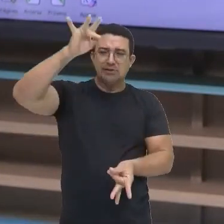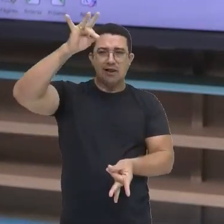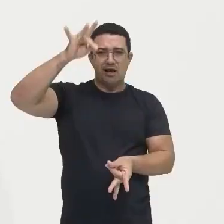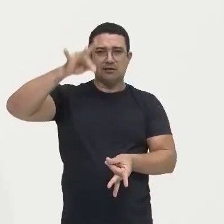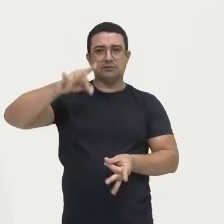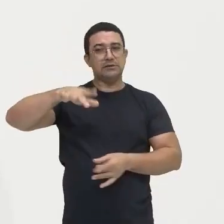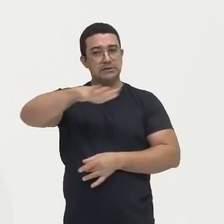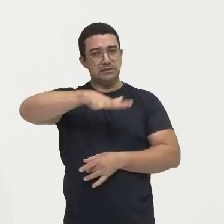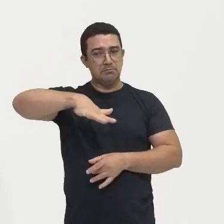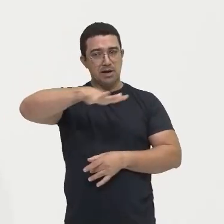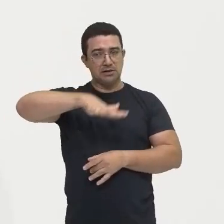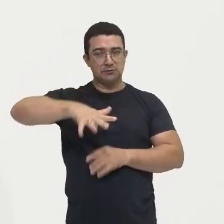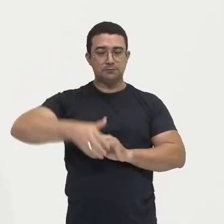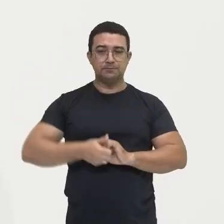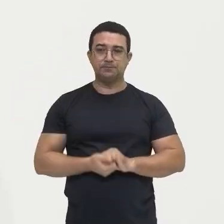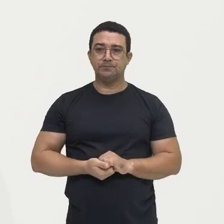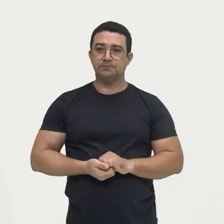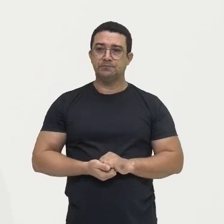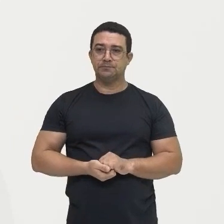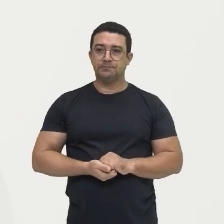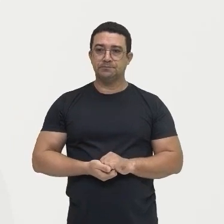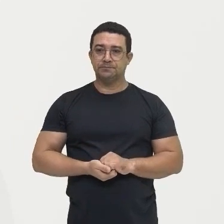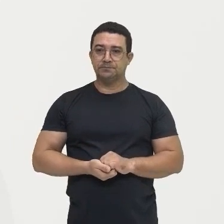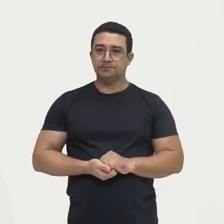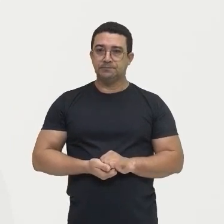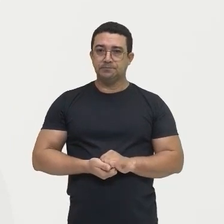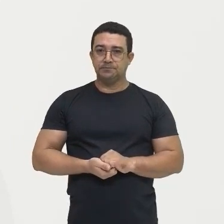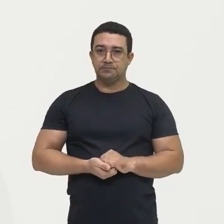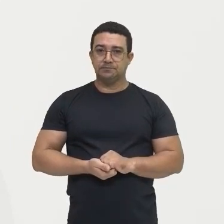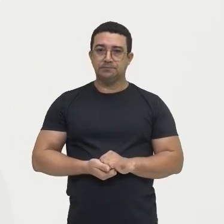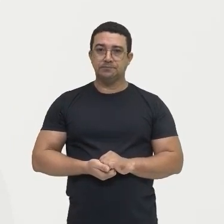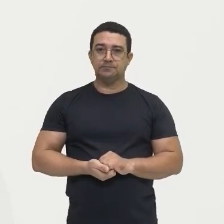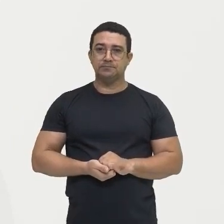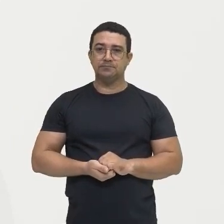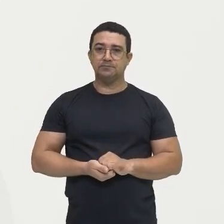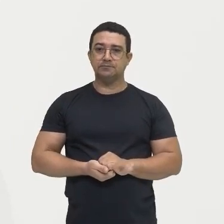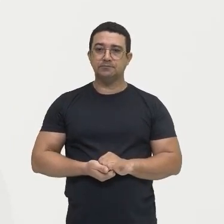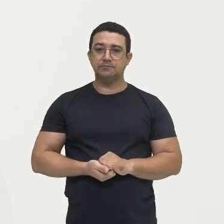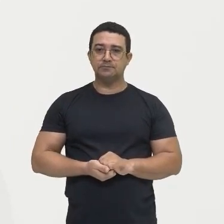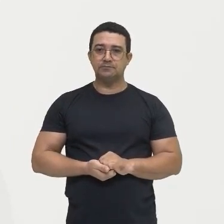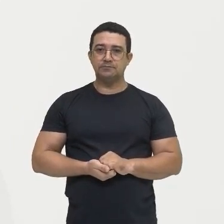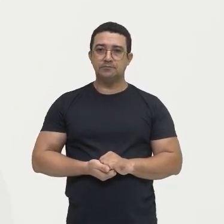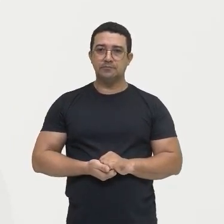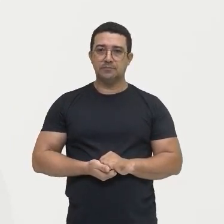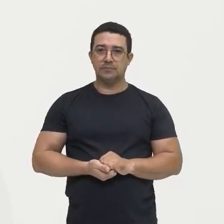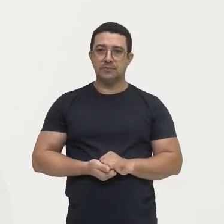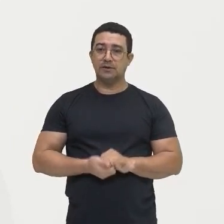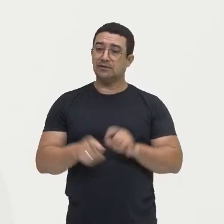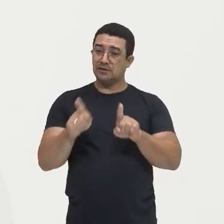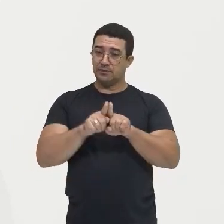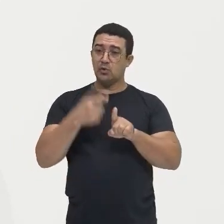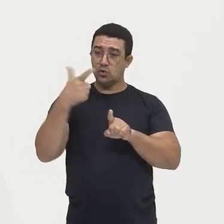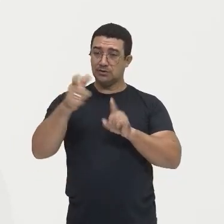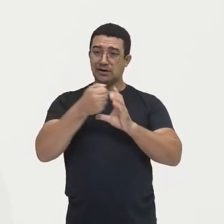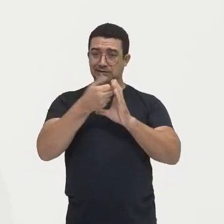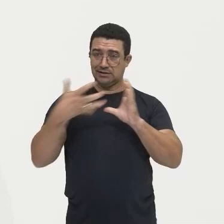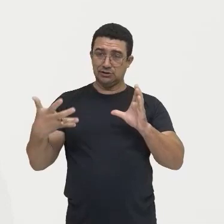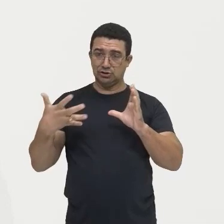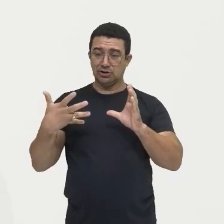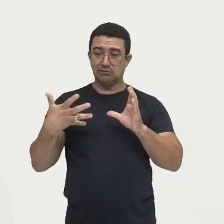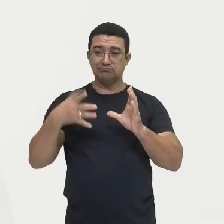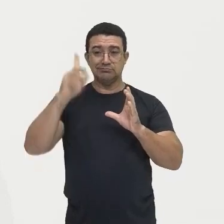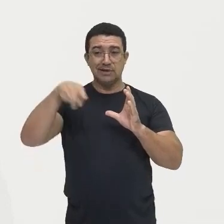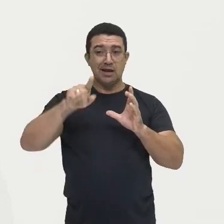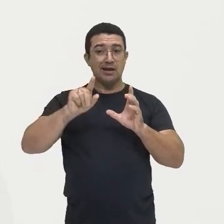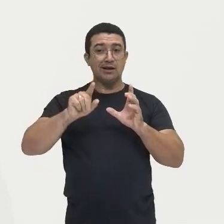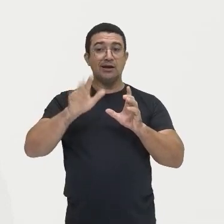Tudo bem? Vamos para o próximo elemento do mapa? Olha assim, o próximo elemento do mapa é a fonte, que